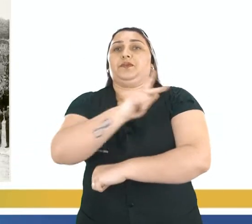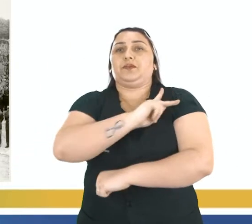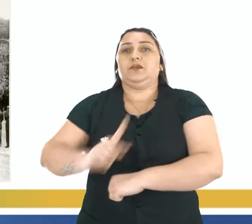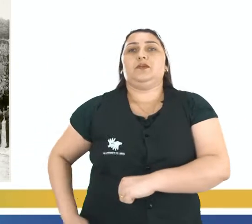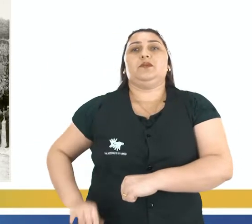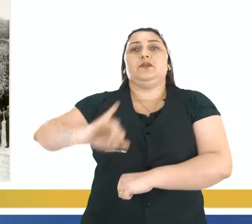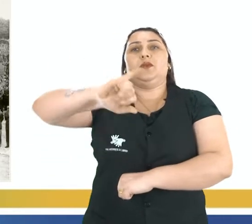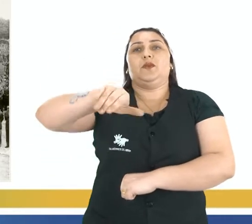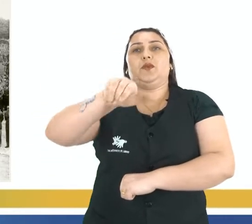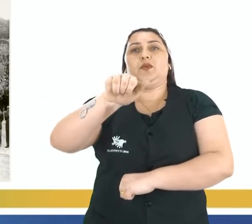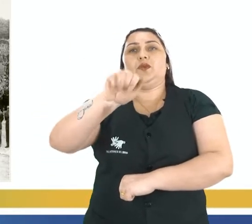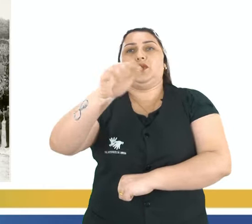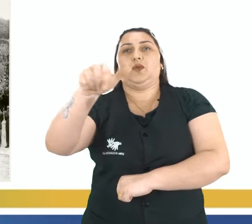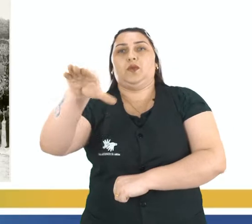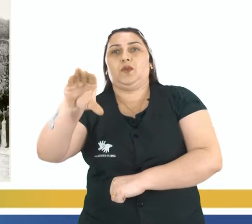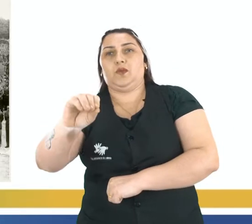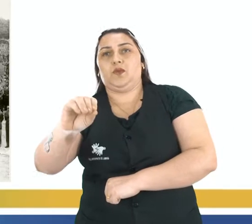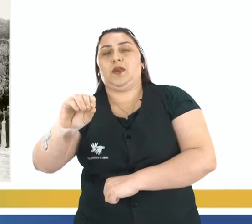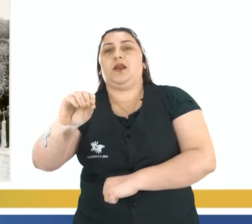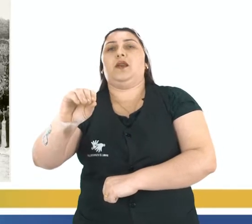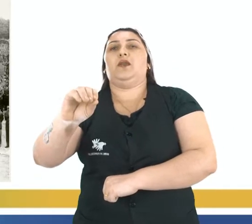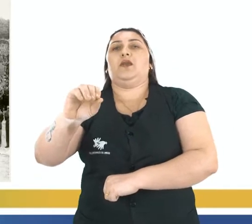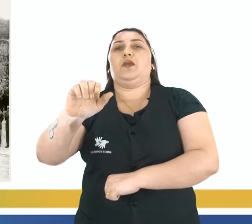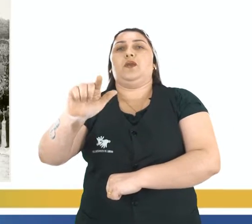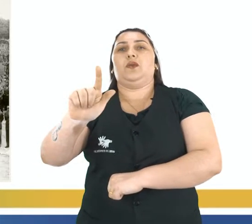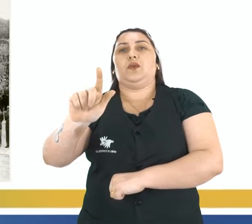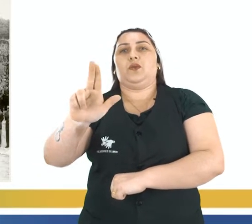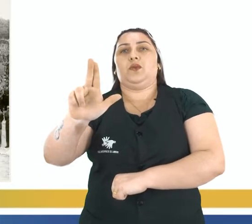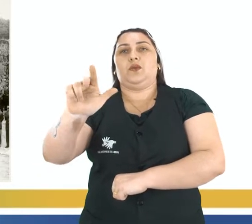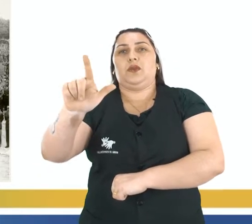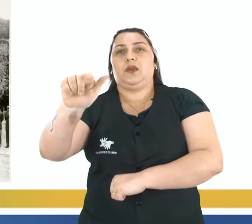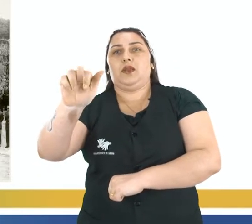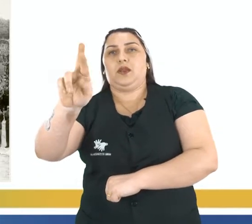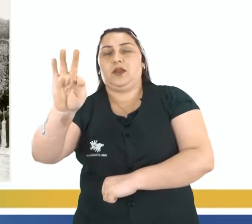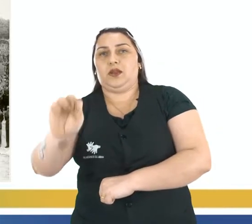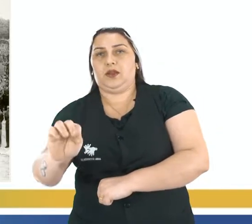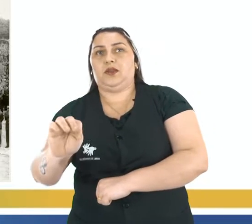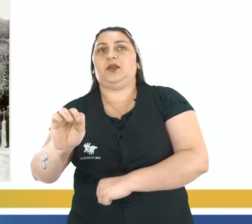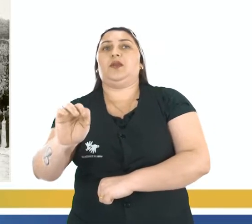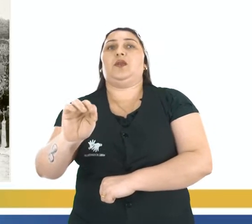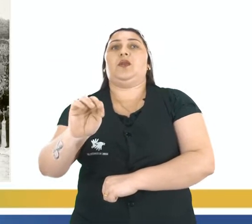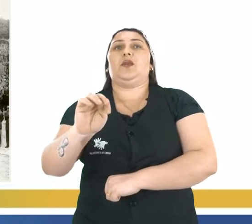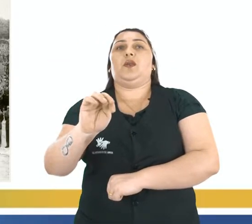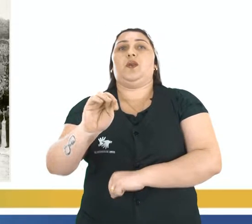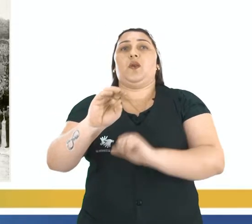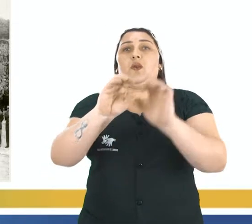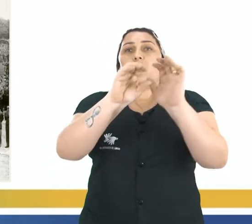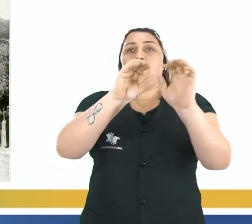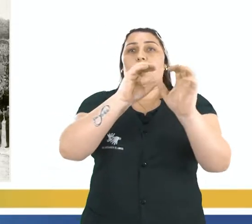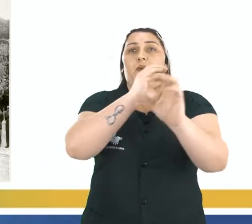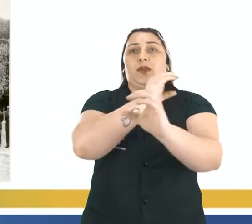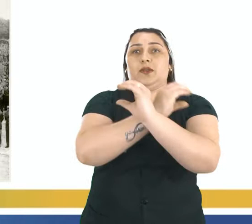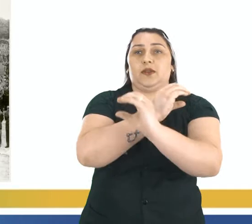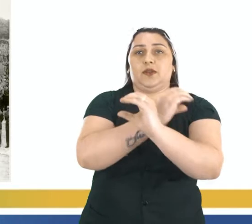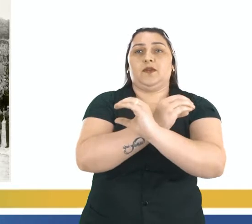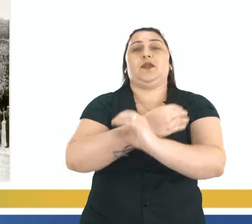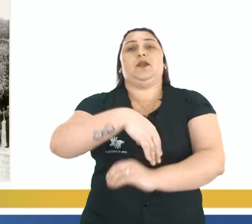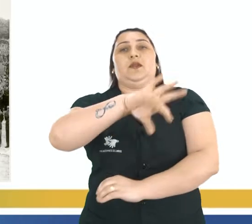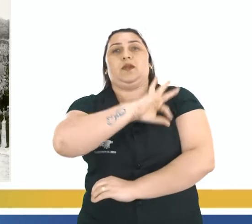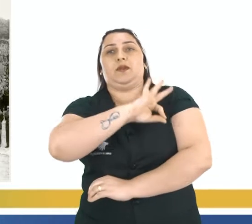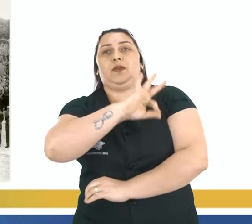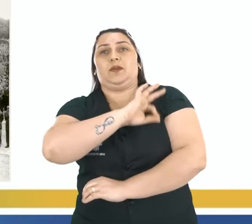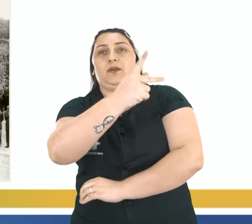Goulart. Civil-militar porque, como a gente falou na aula passada, tanto os civis quanto os militares tiveram